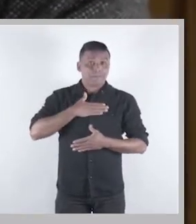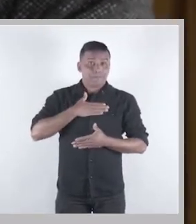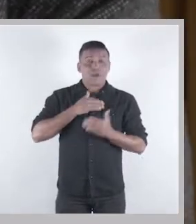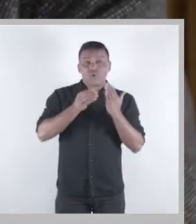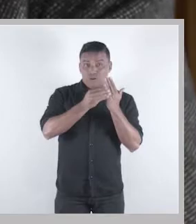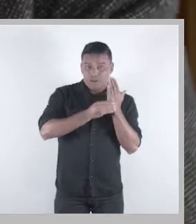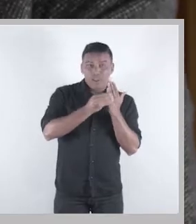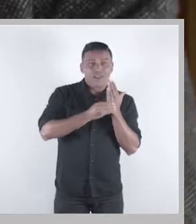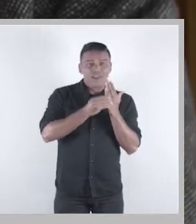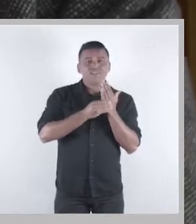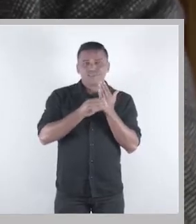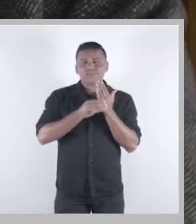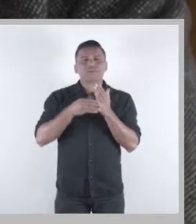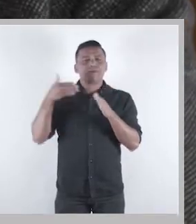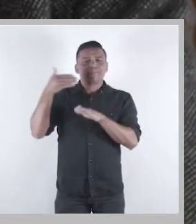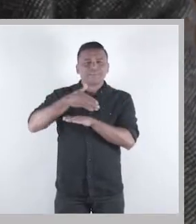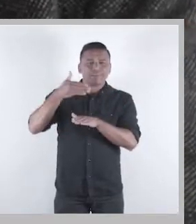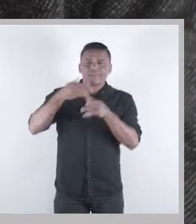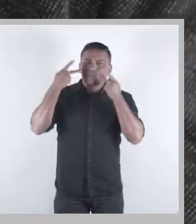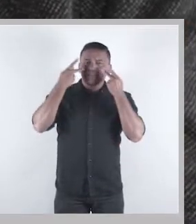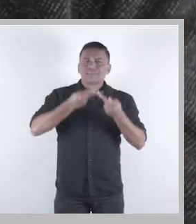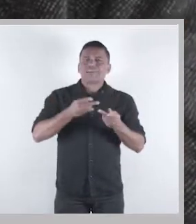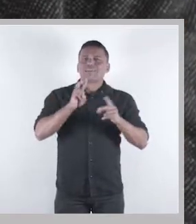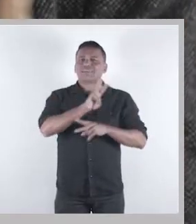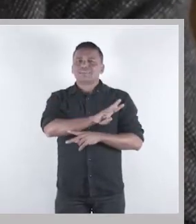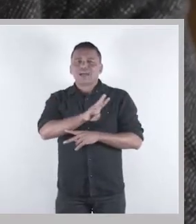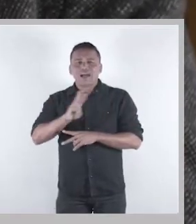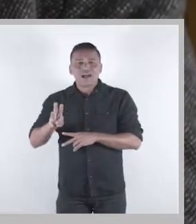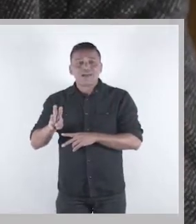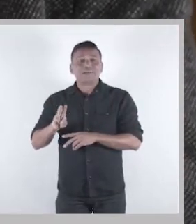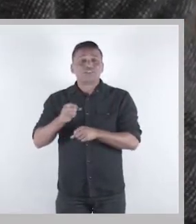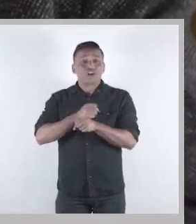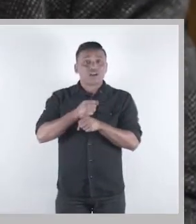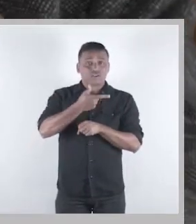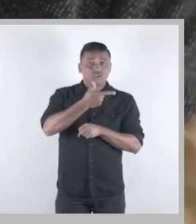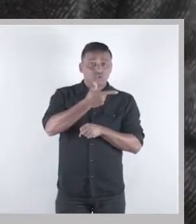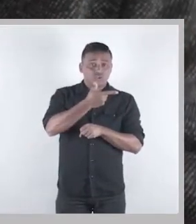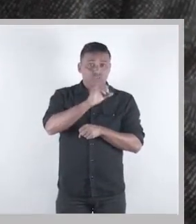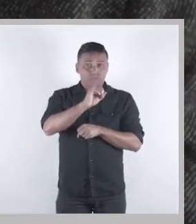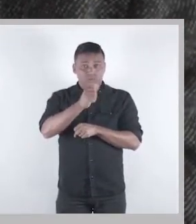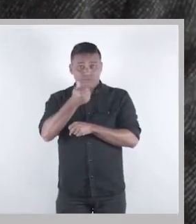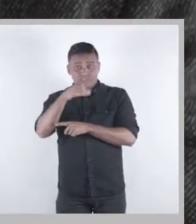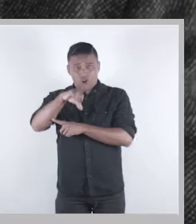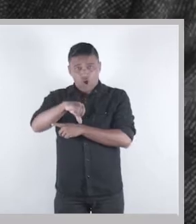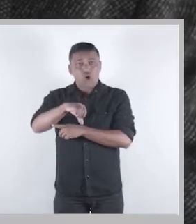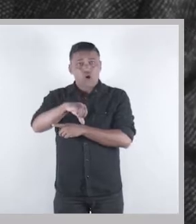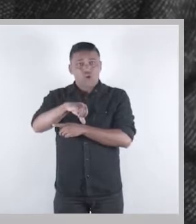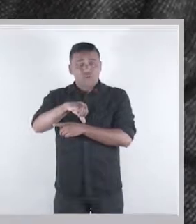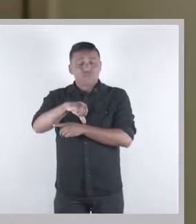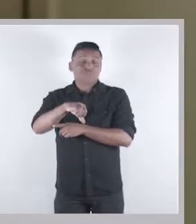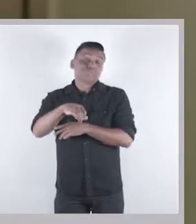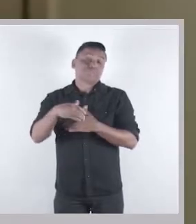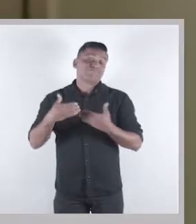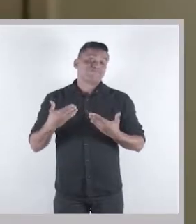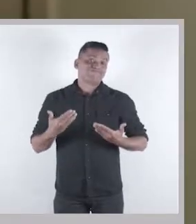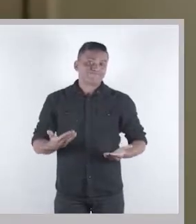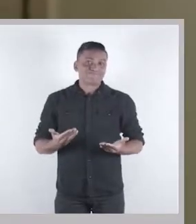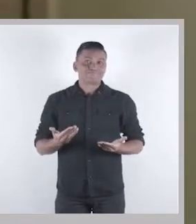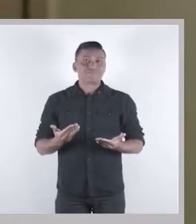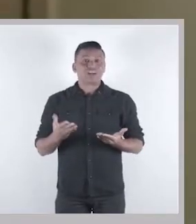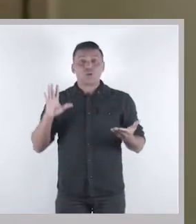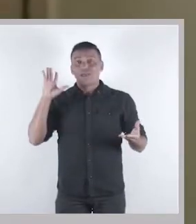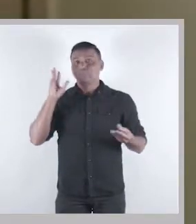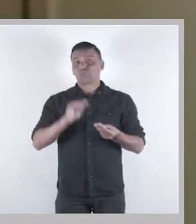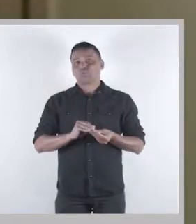foi lançar em 2019 então em resumo é é um uma